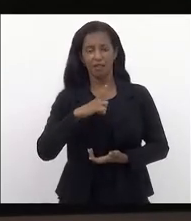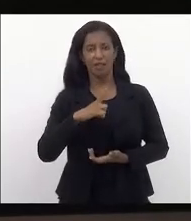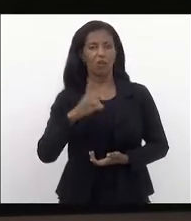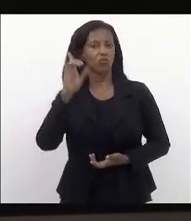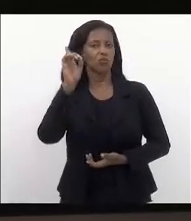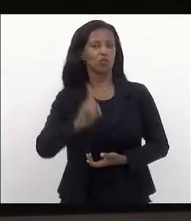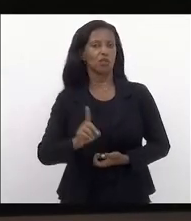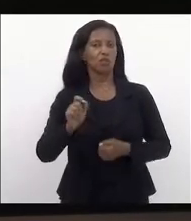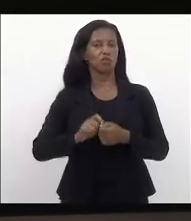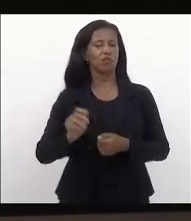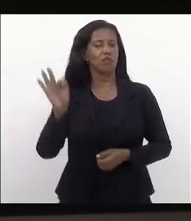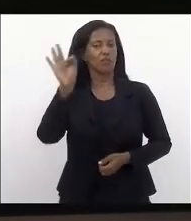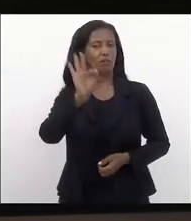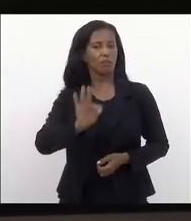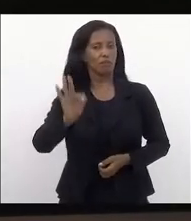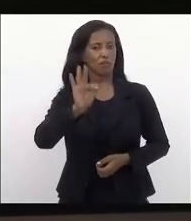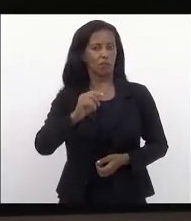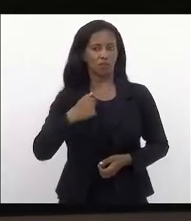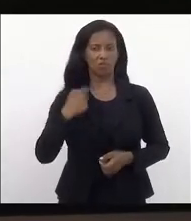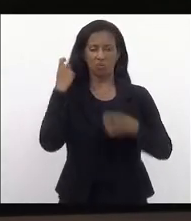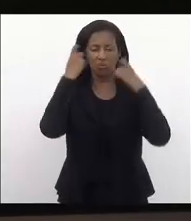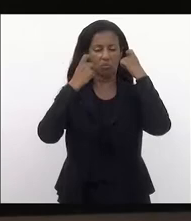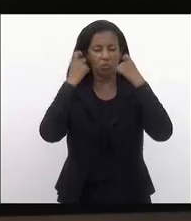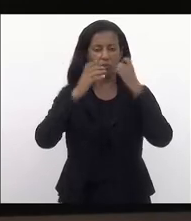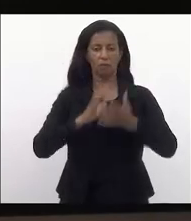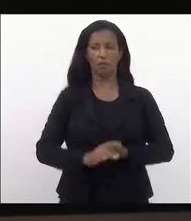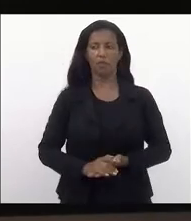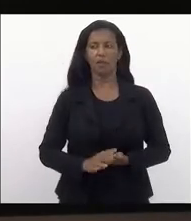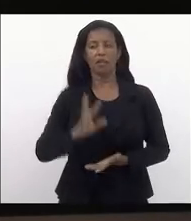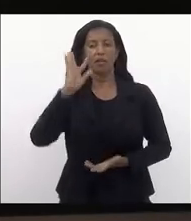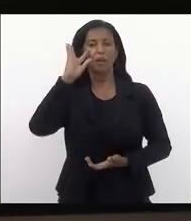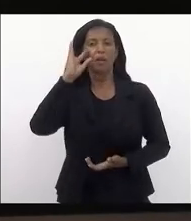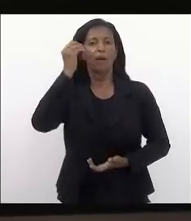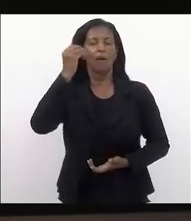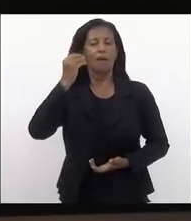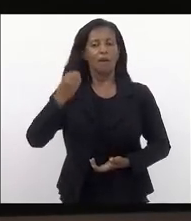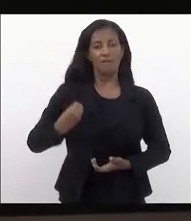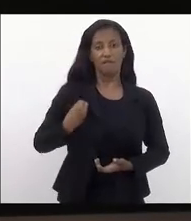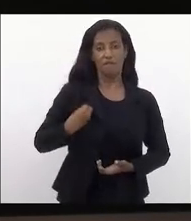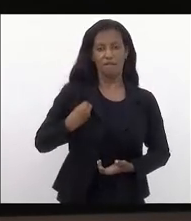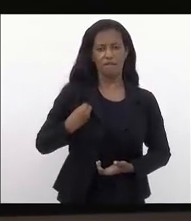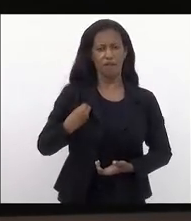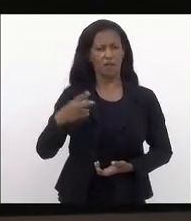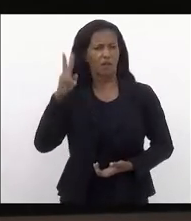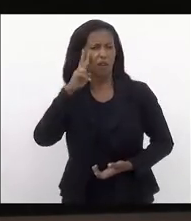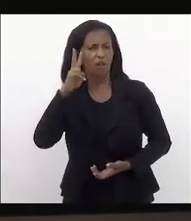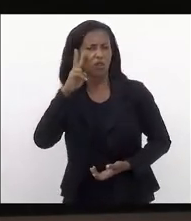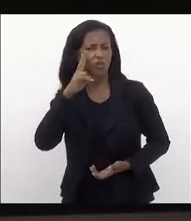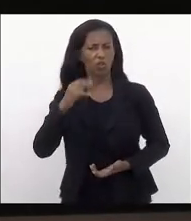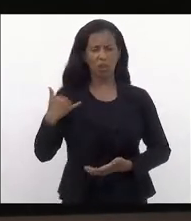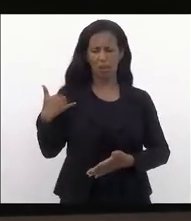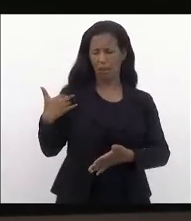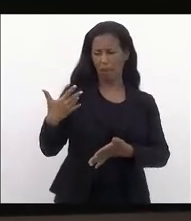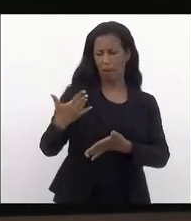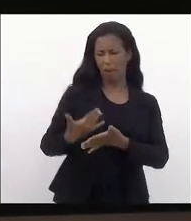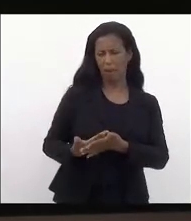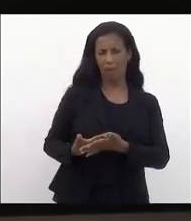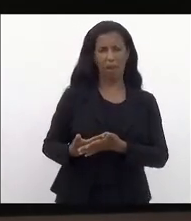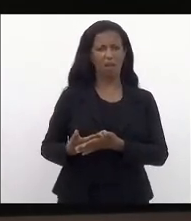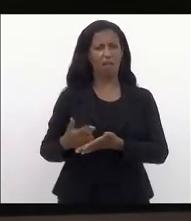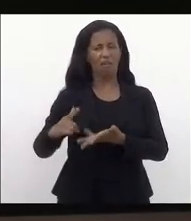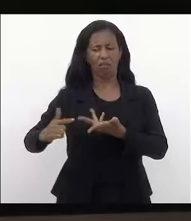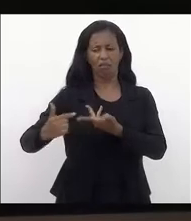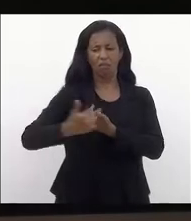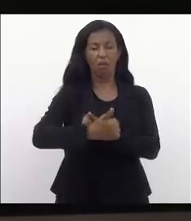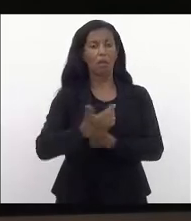faculdade mas não estão preocupados com isso estão preocupados em resolver a vida deles e ficar contando historinha de Boitatá historinha da Caroxin de